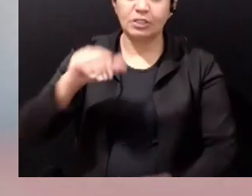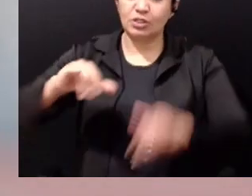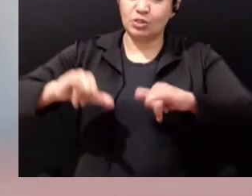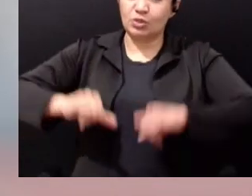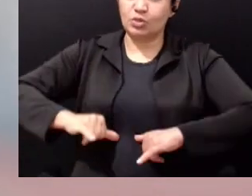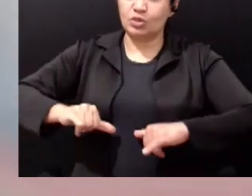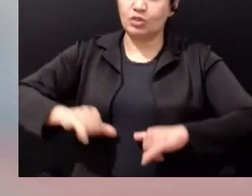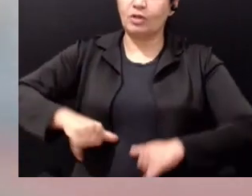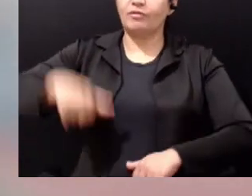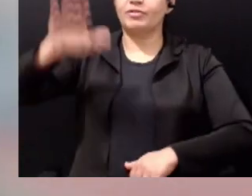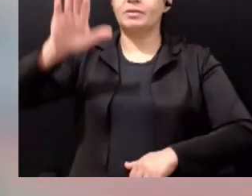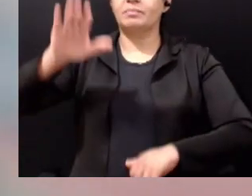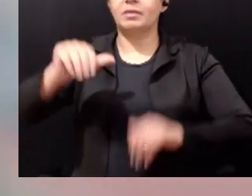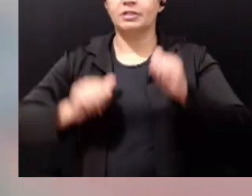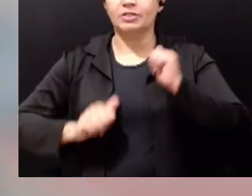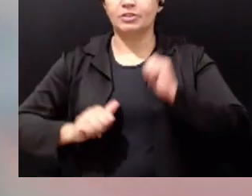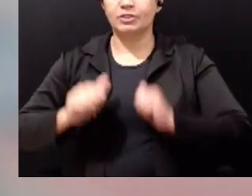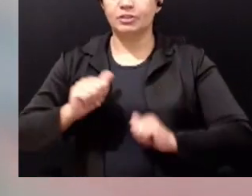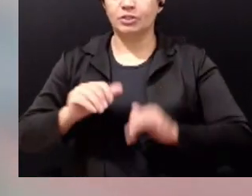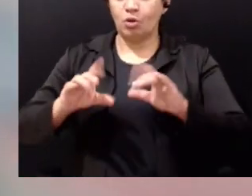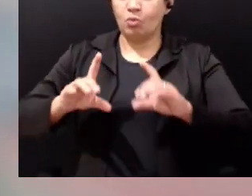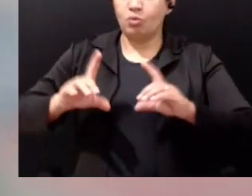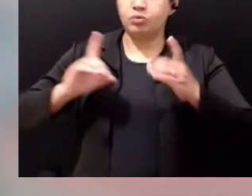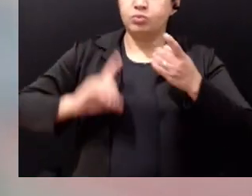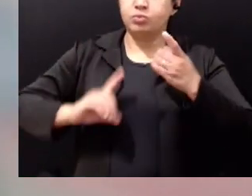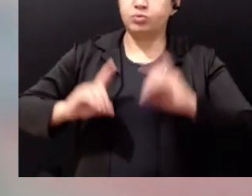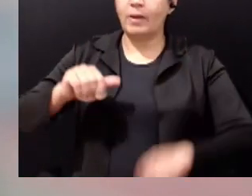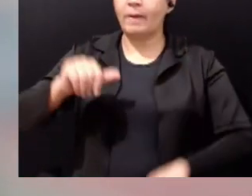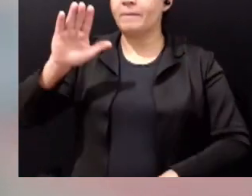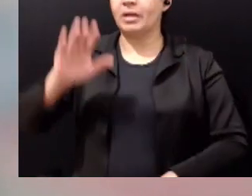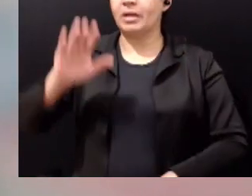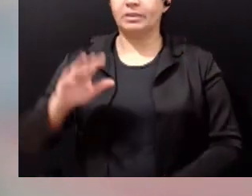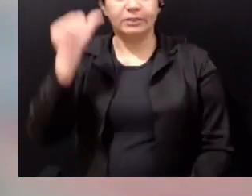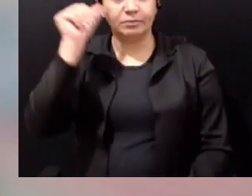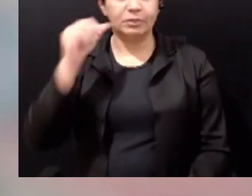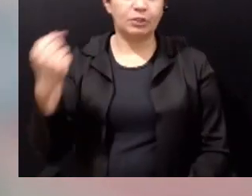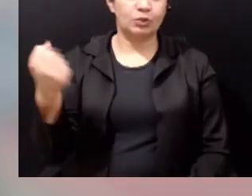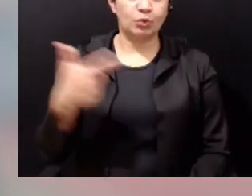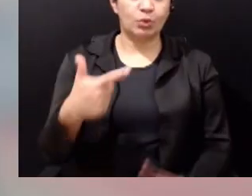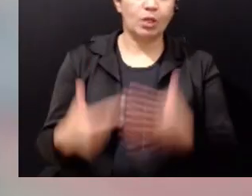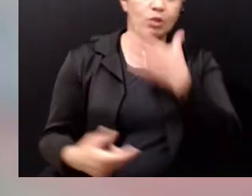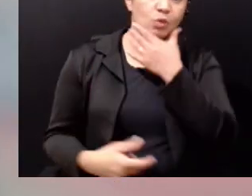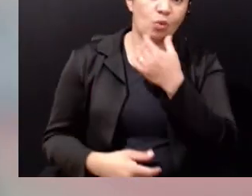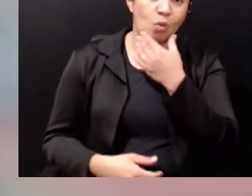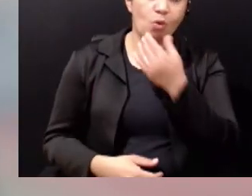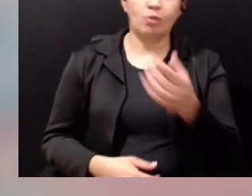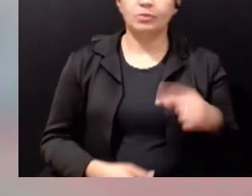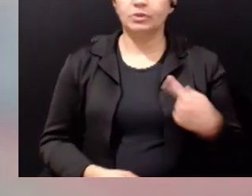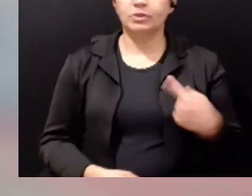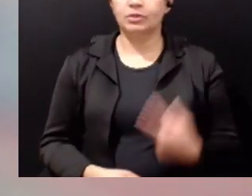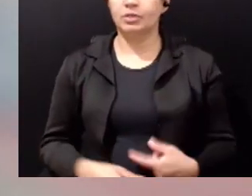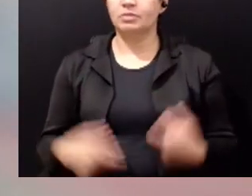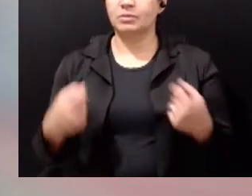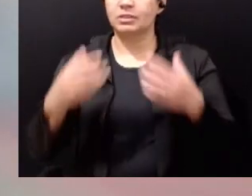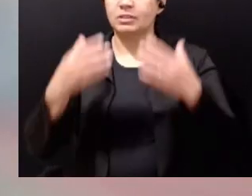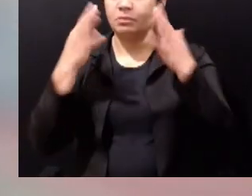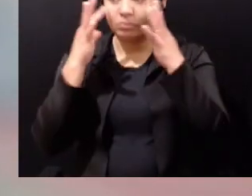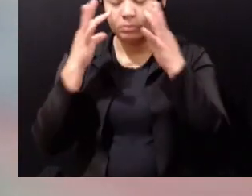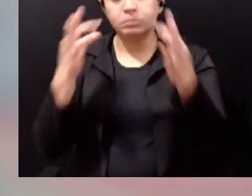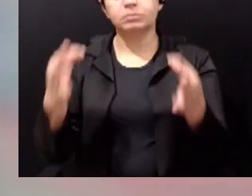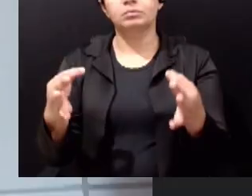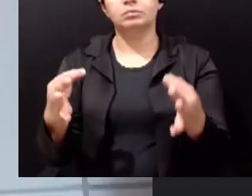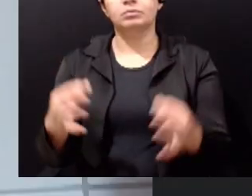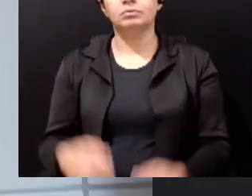como ansiedade, depressão é mais frequente em mulheres do que em homens. Então, a gente tem que ficar mais atenta nesses quadros. Eu falo que